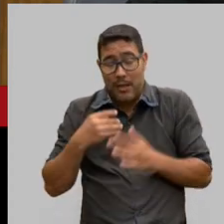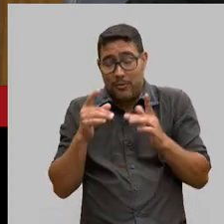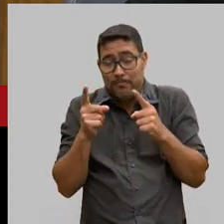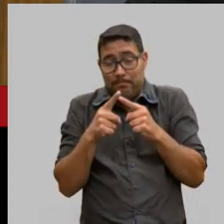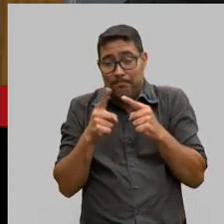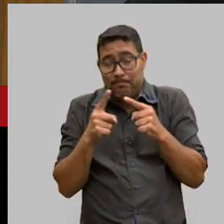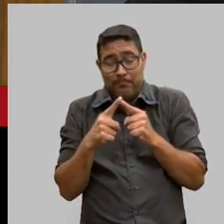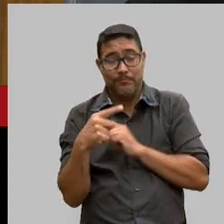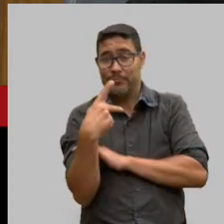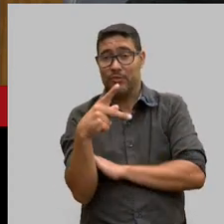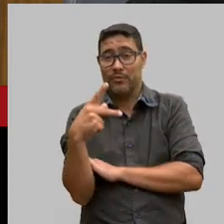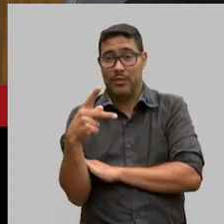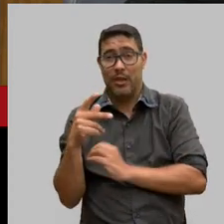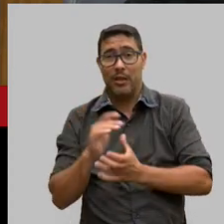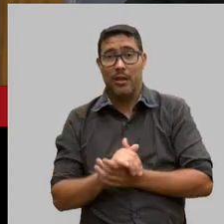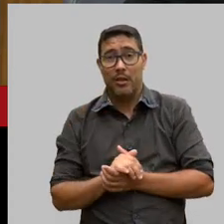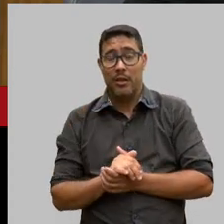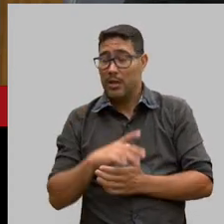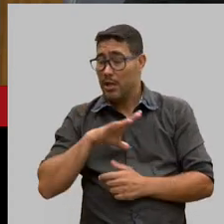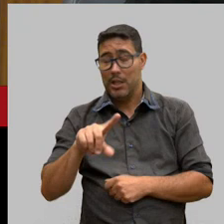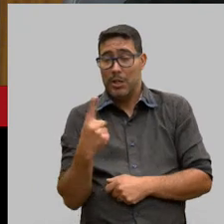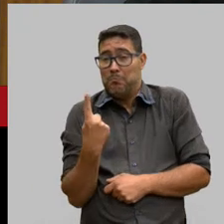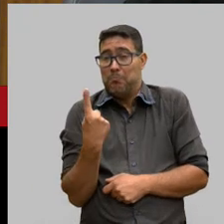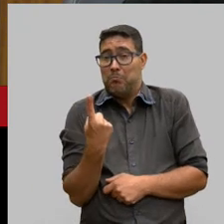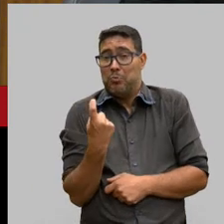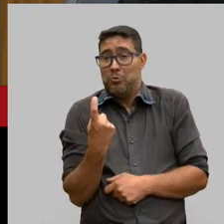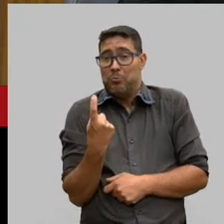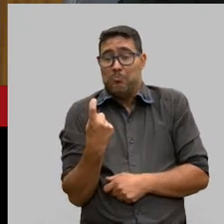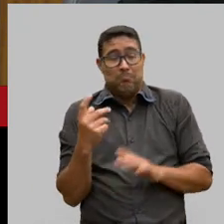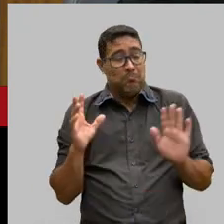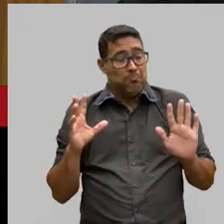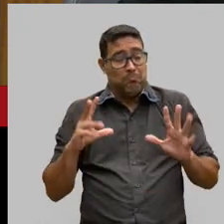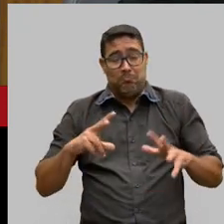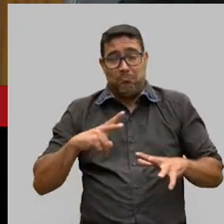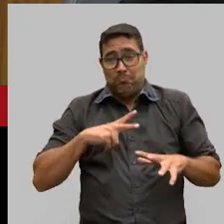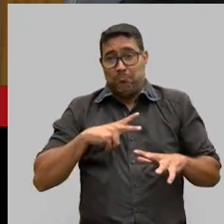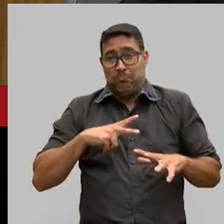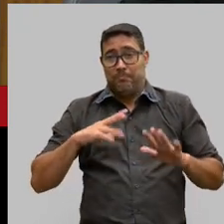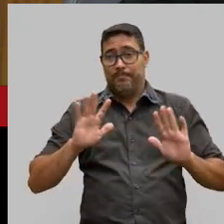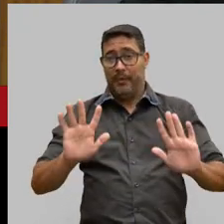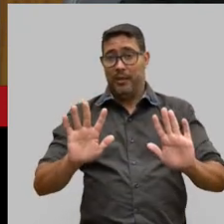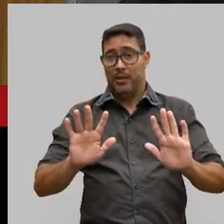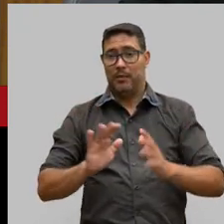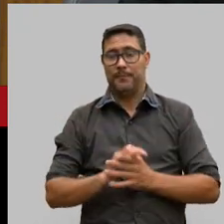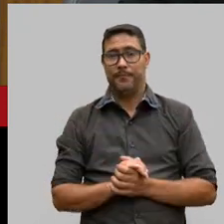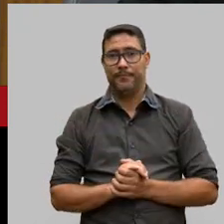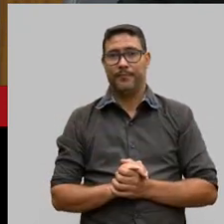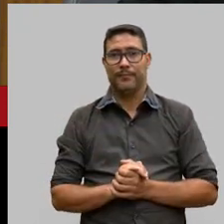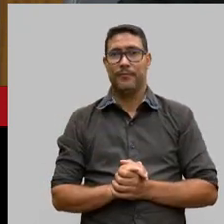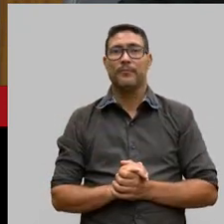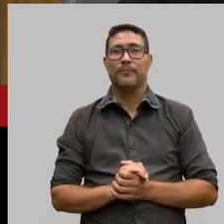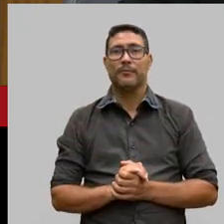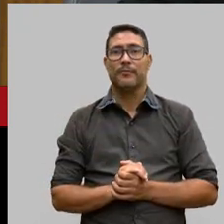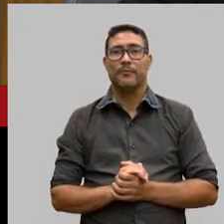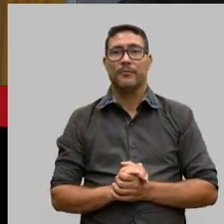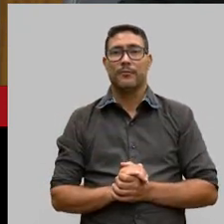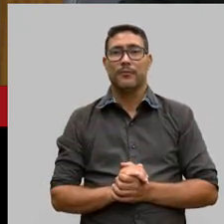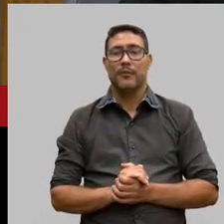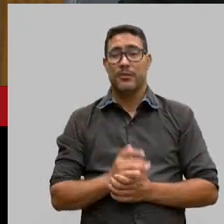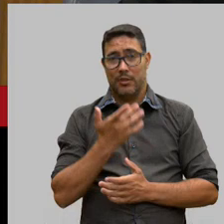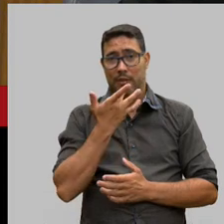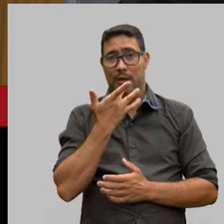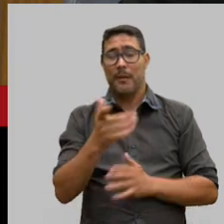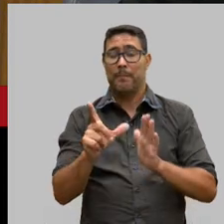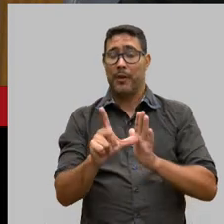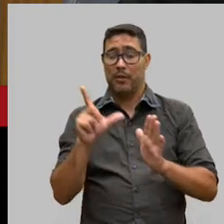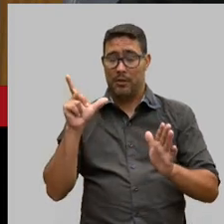únicos o autista não é diferente ele é único não é verdade eh já até estendo já antecipo o convite